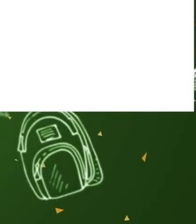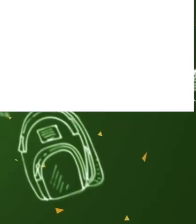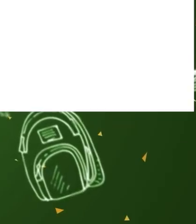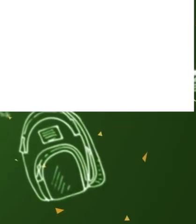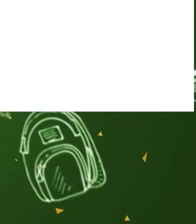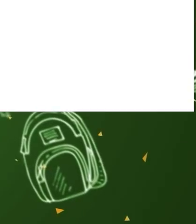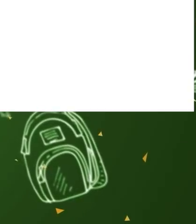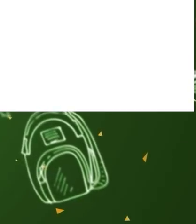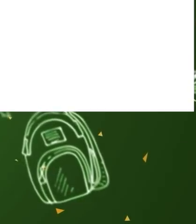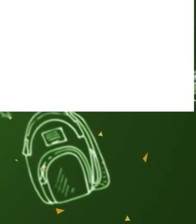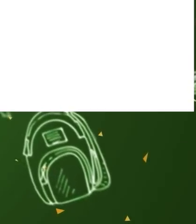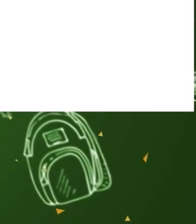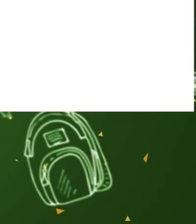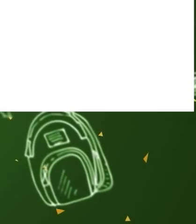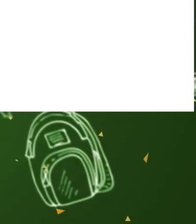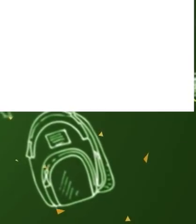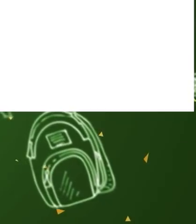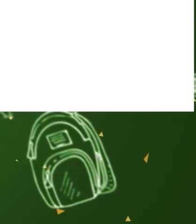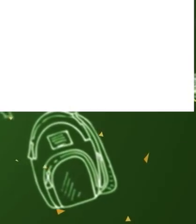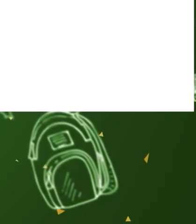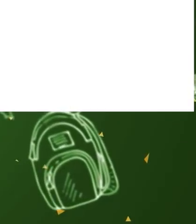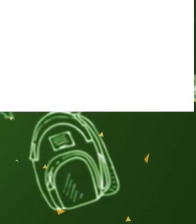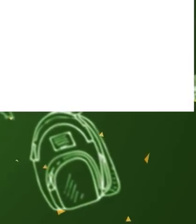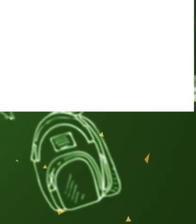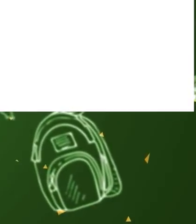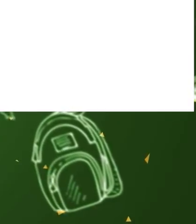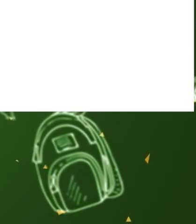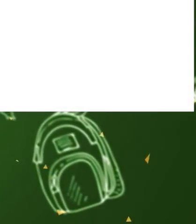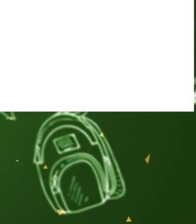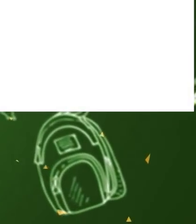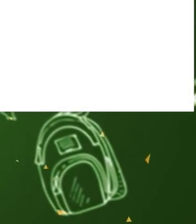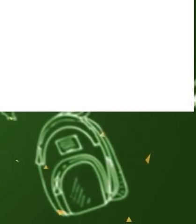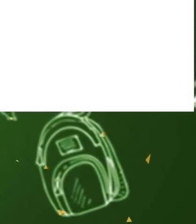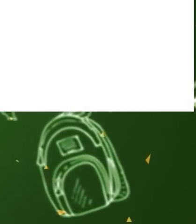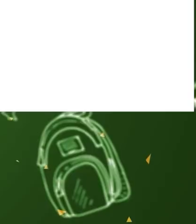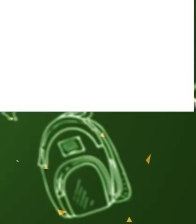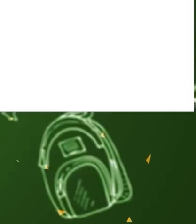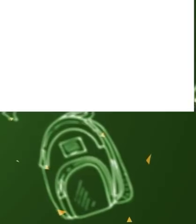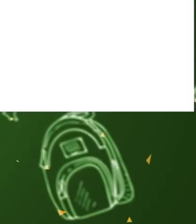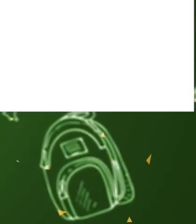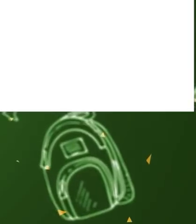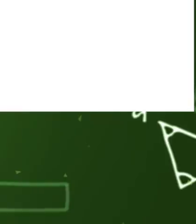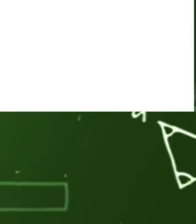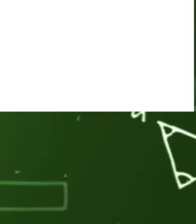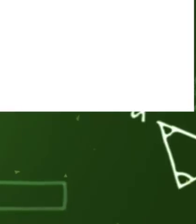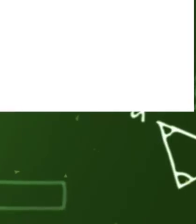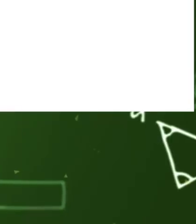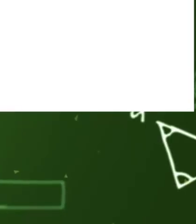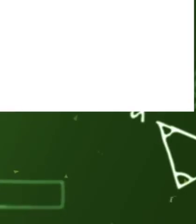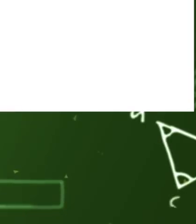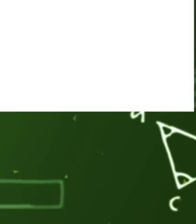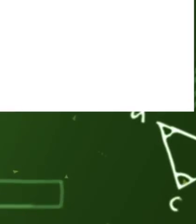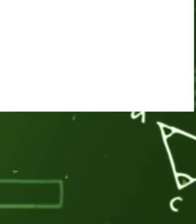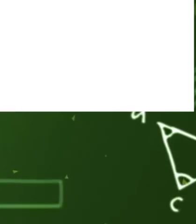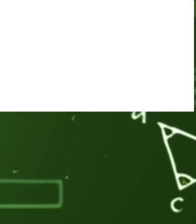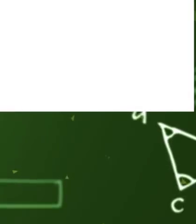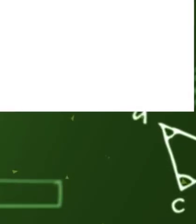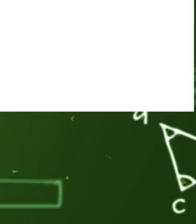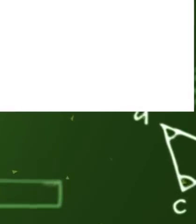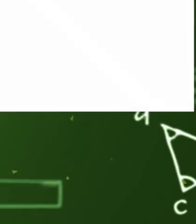Esse poema é um trecho do nosso hino